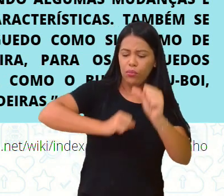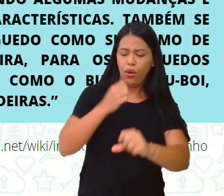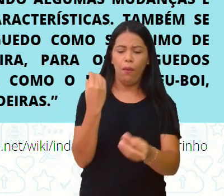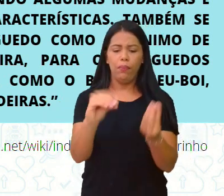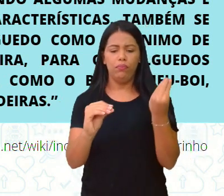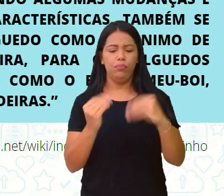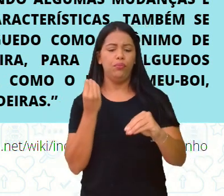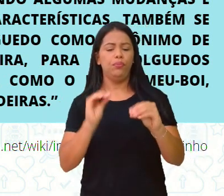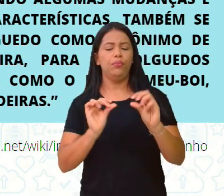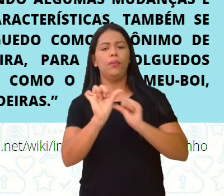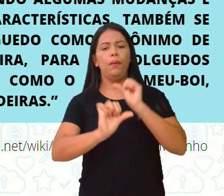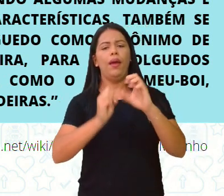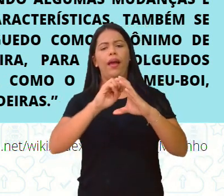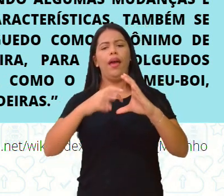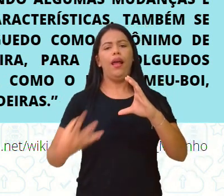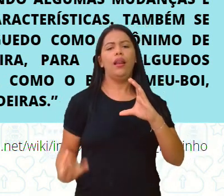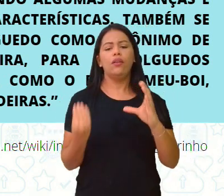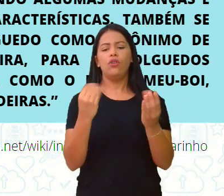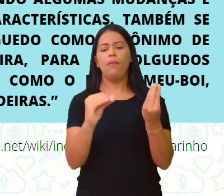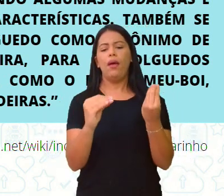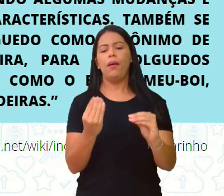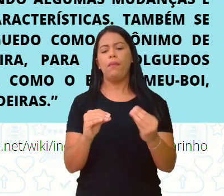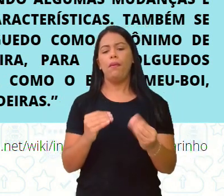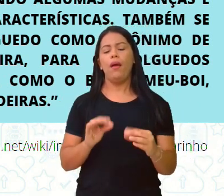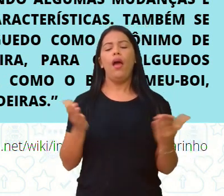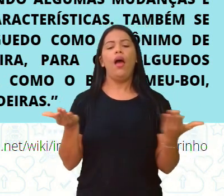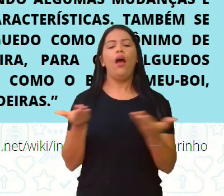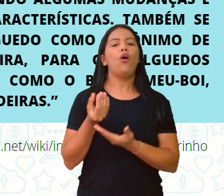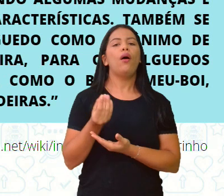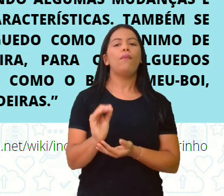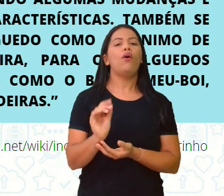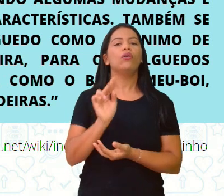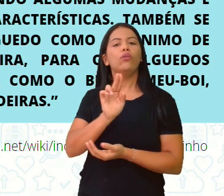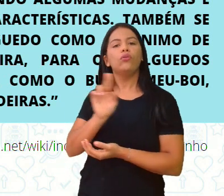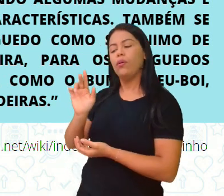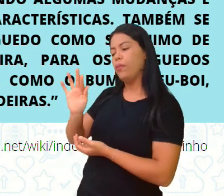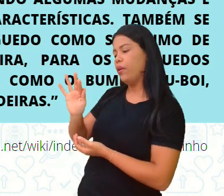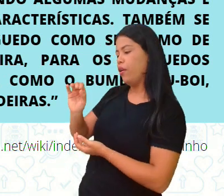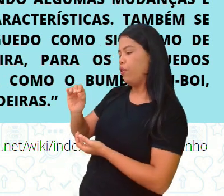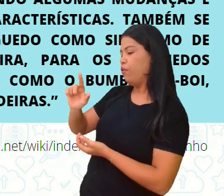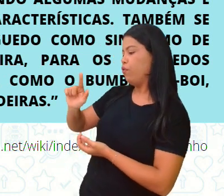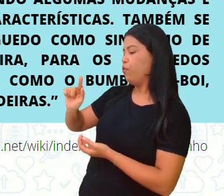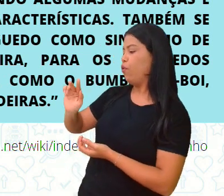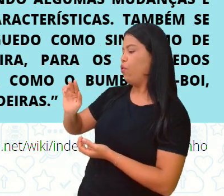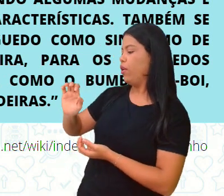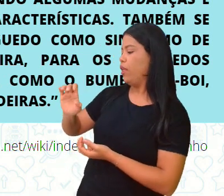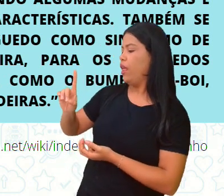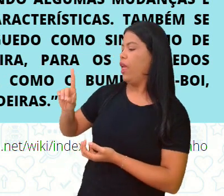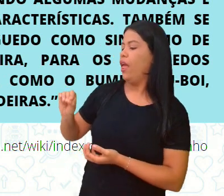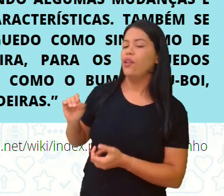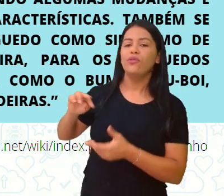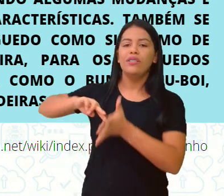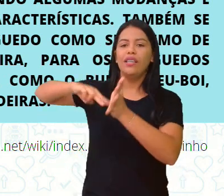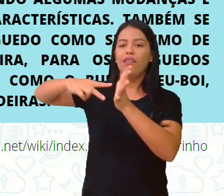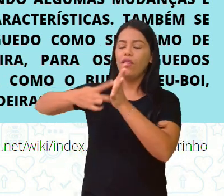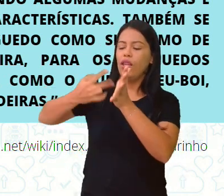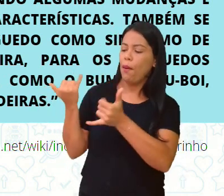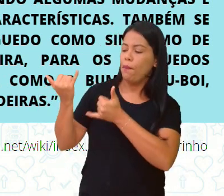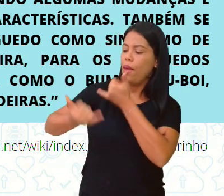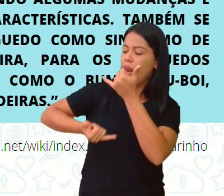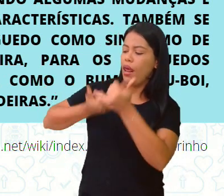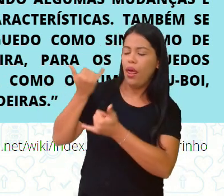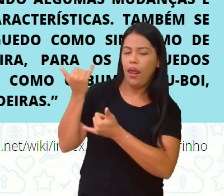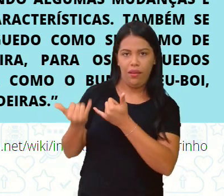Também se usa a palavra folguedo também como sinônimo de folgança, brincadeira. Tanto